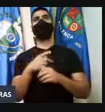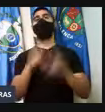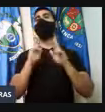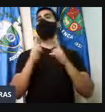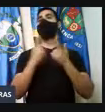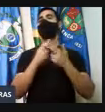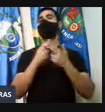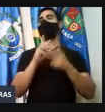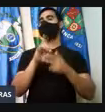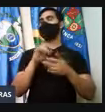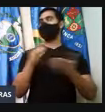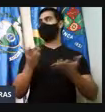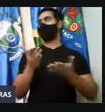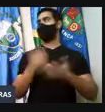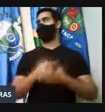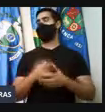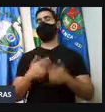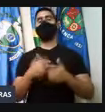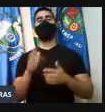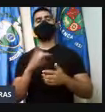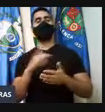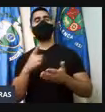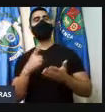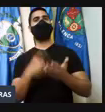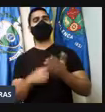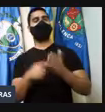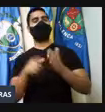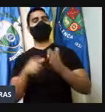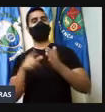ordinária de hoje. Compromisso previamente agendado.